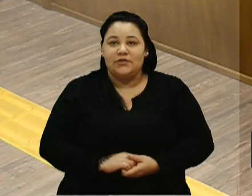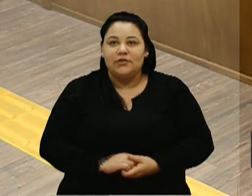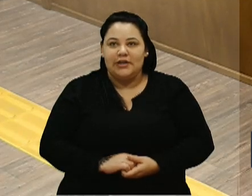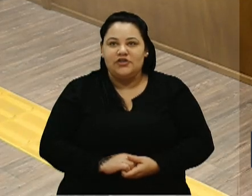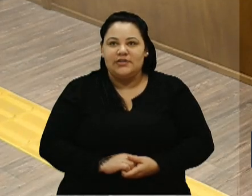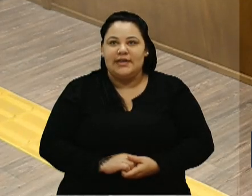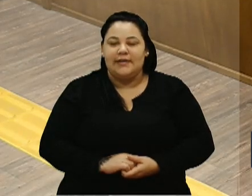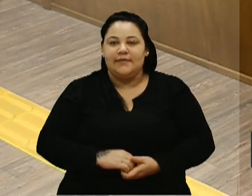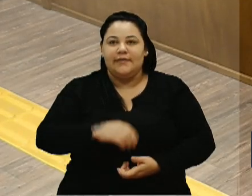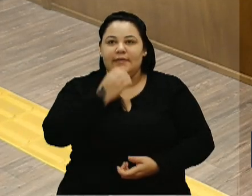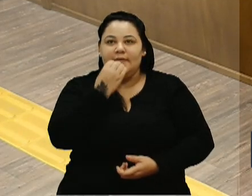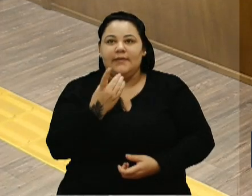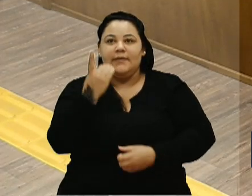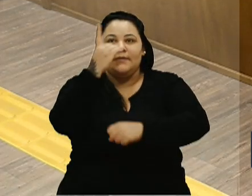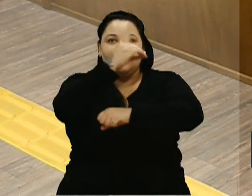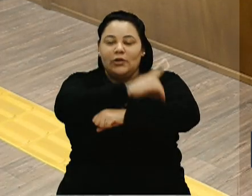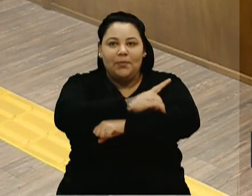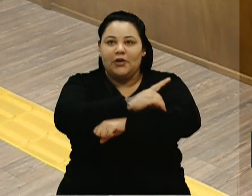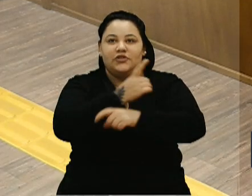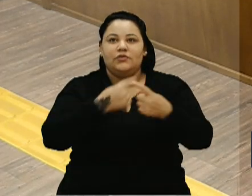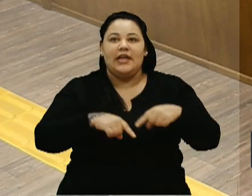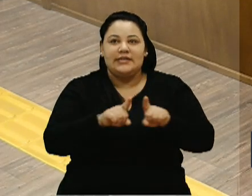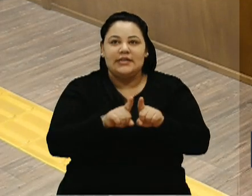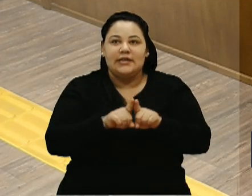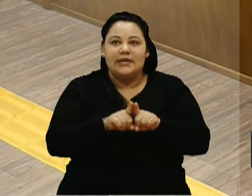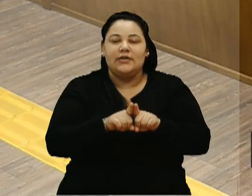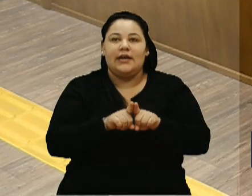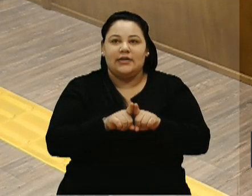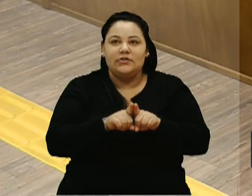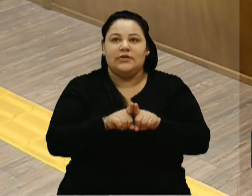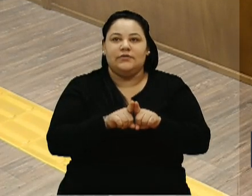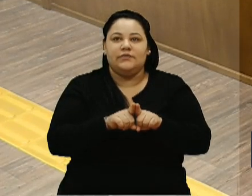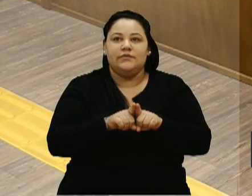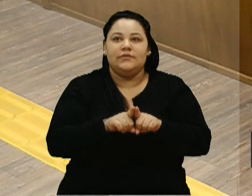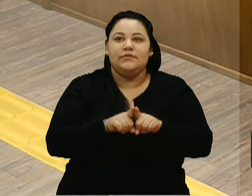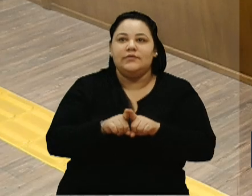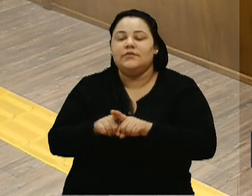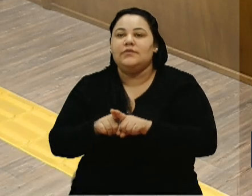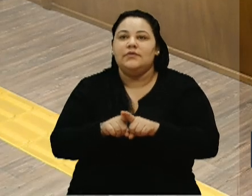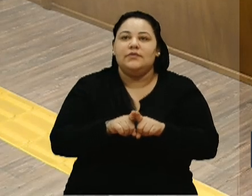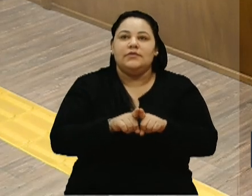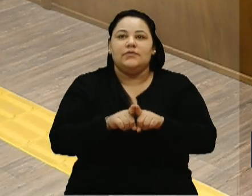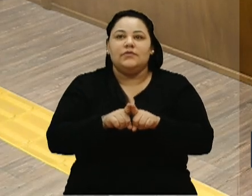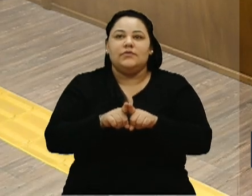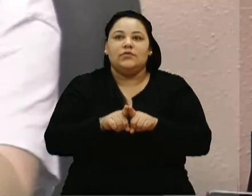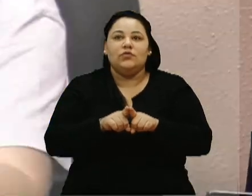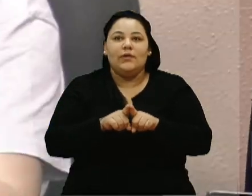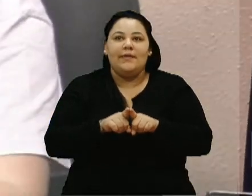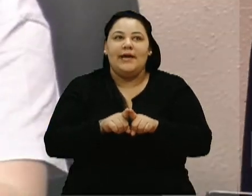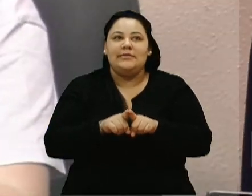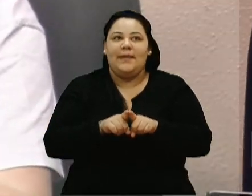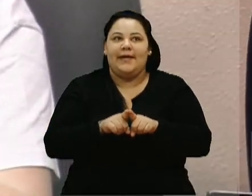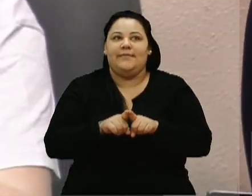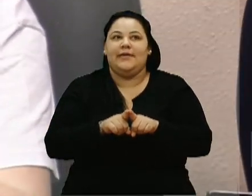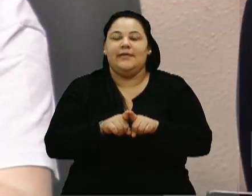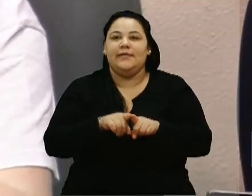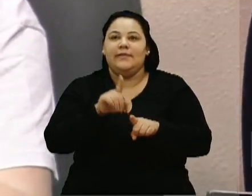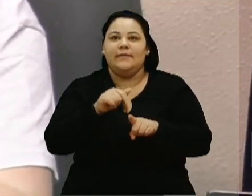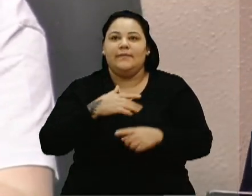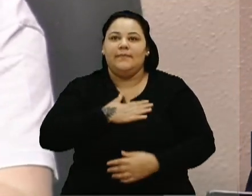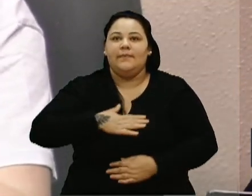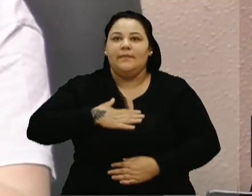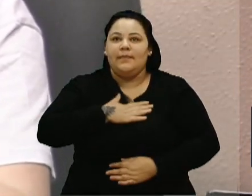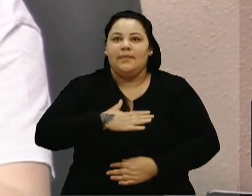Então, bom dia a todos e todes. É um prazer estar aqui, dividir